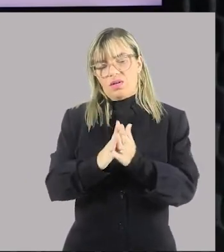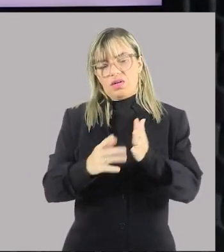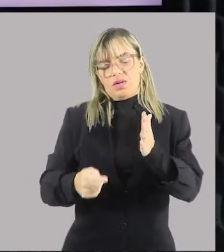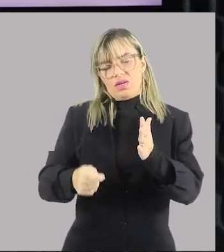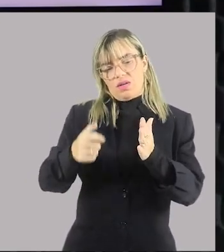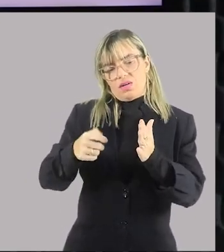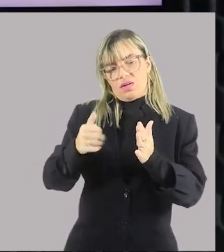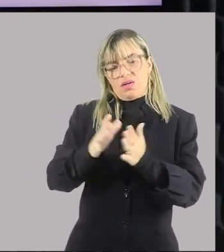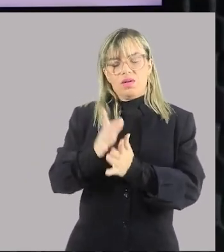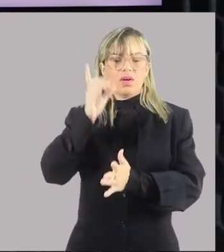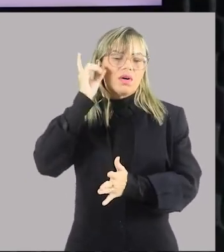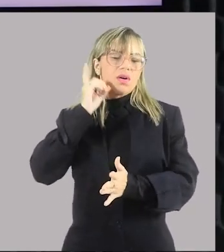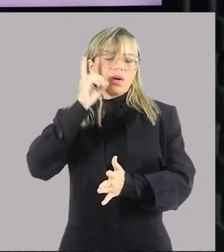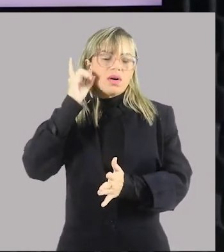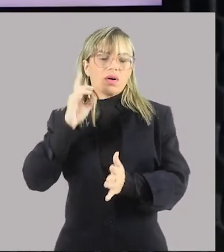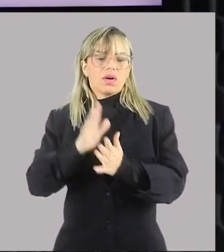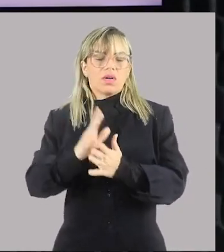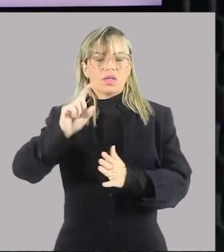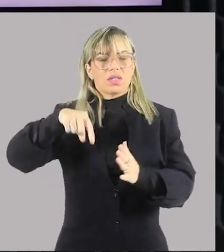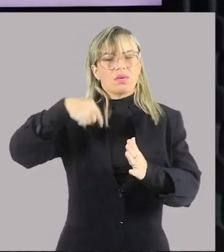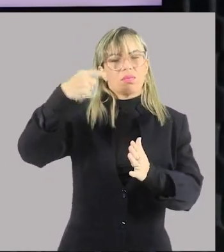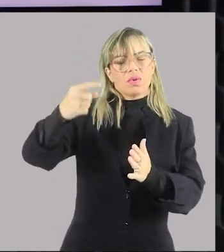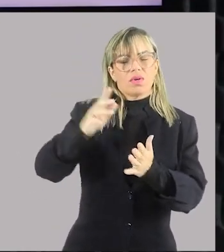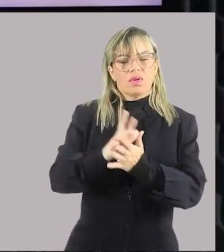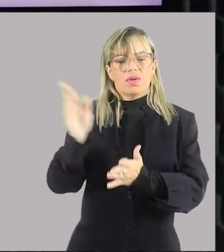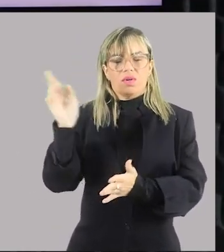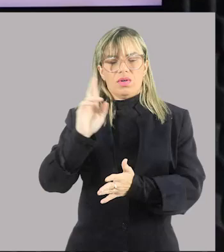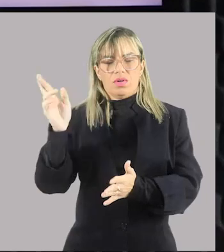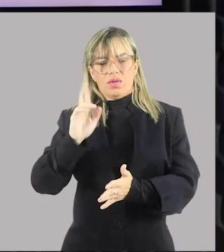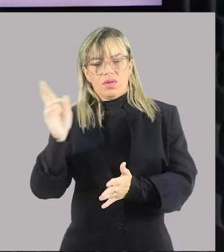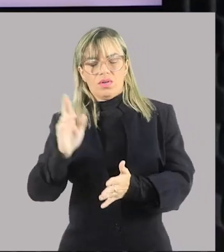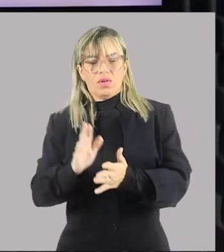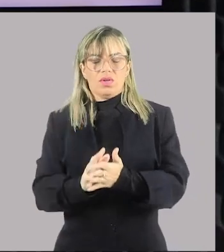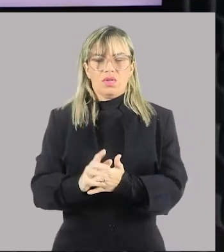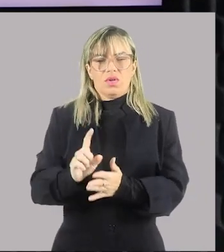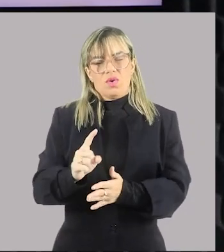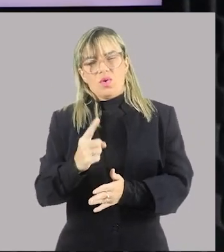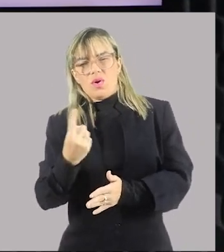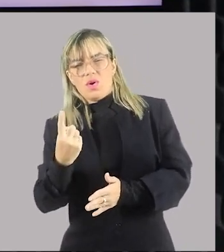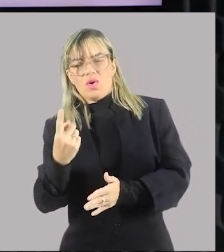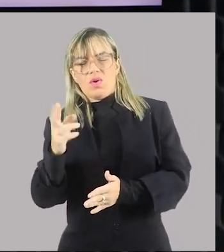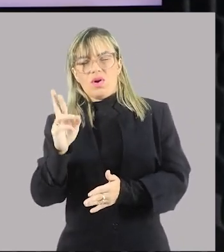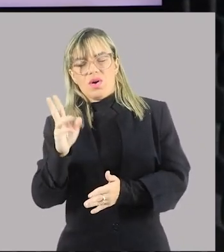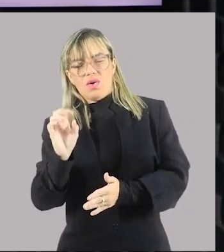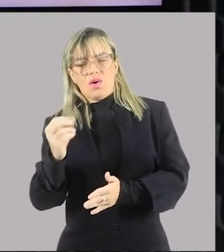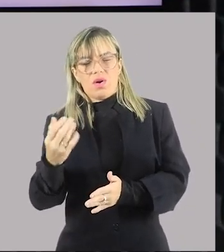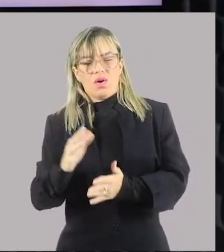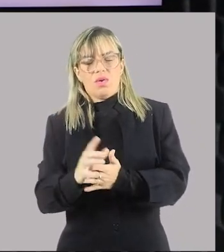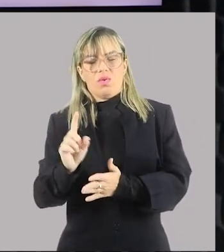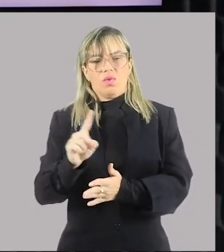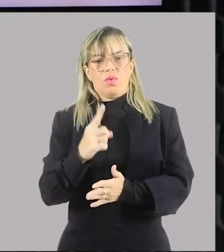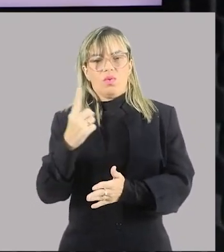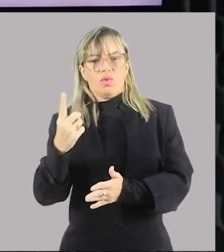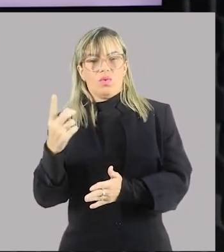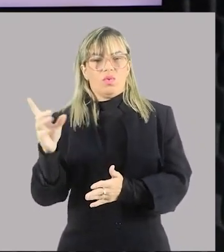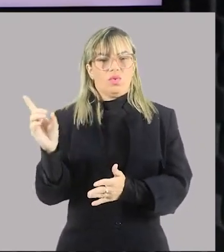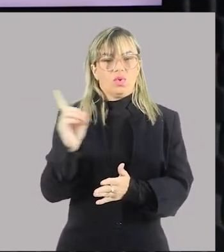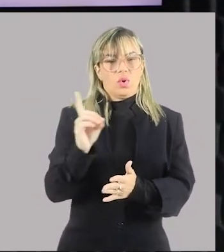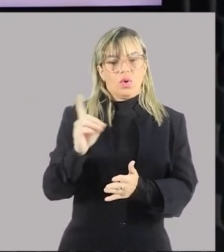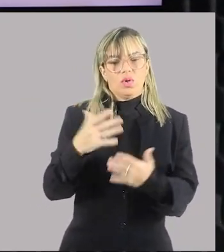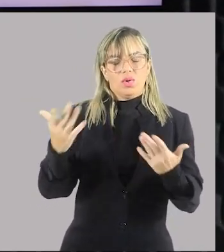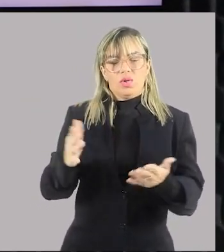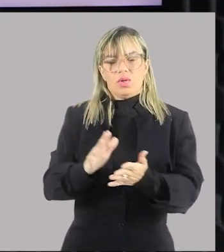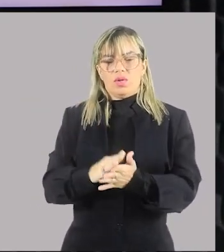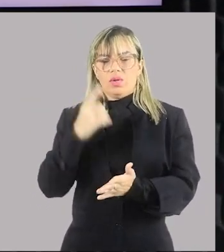Chegou ali, depois do lançamento do real, no século atual, quase chegou R$1 a $1. Isso é muito bom. Há questões fiscais,